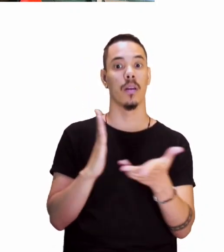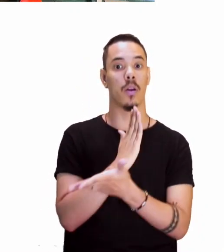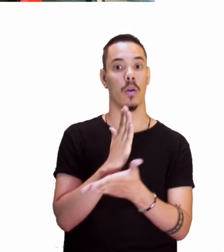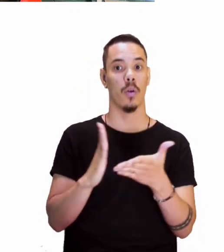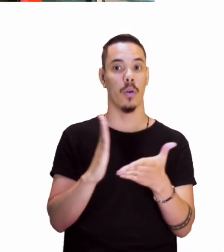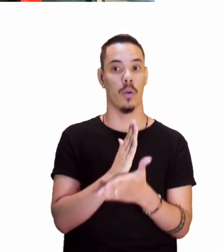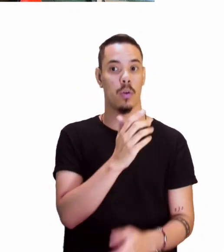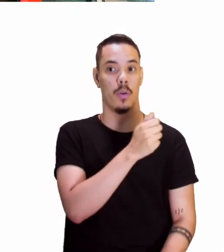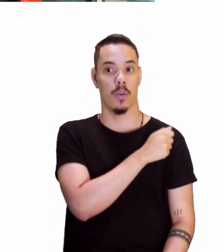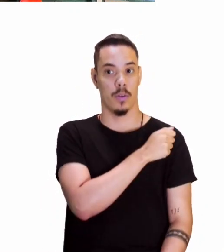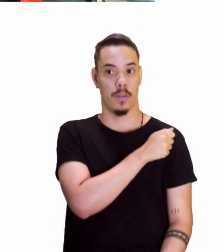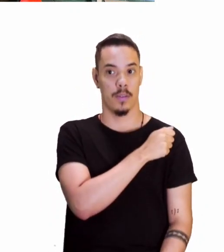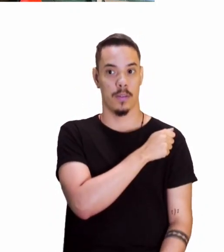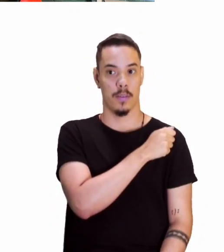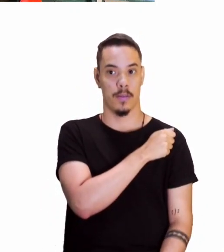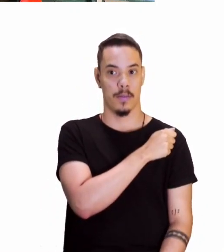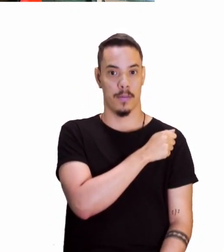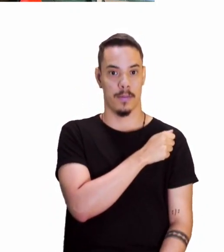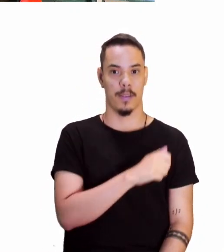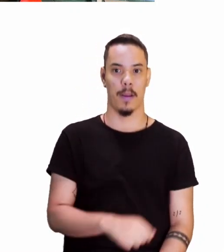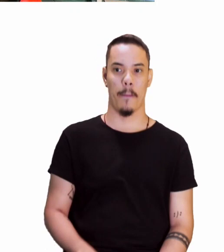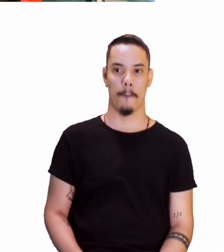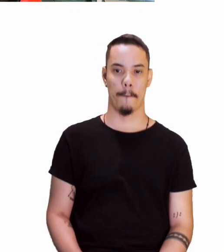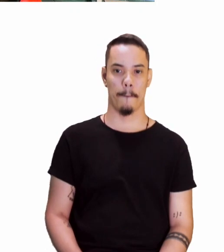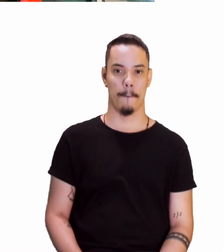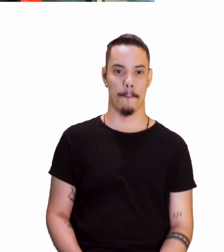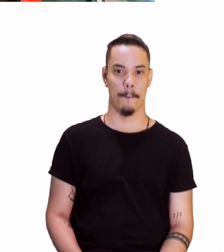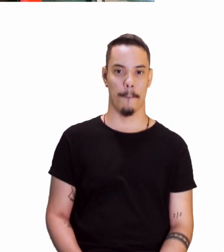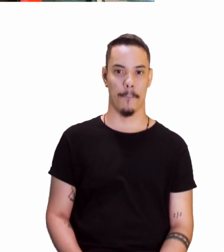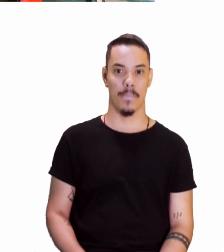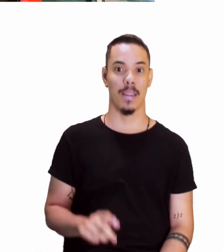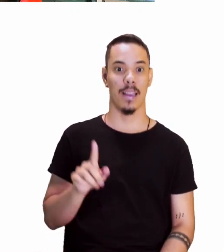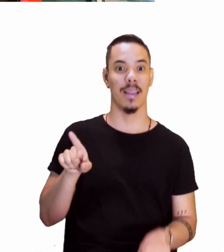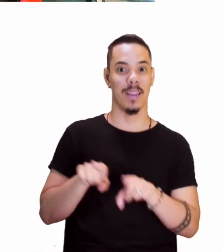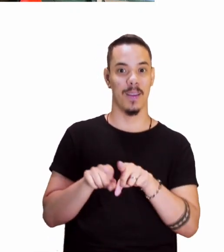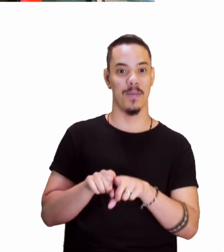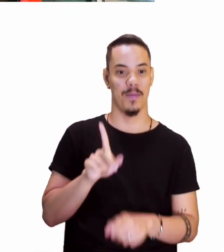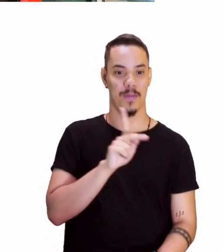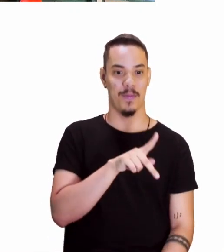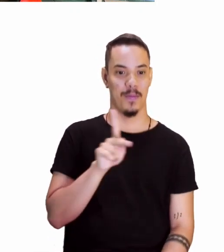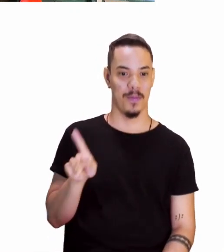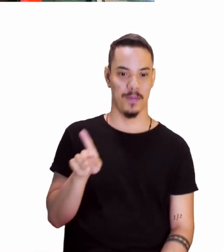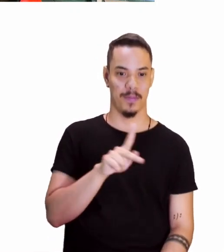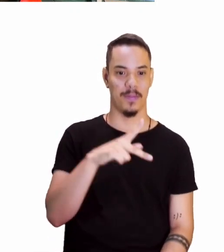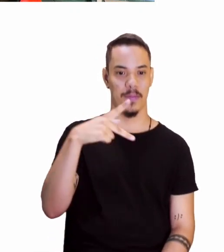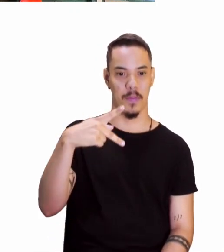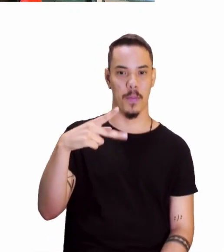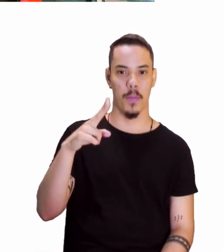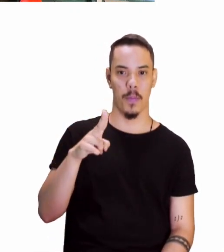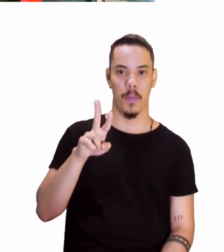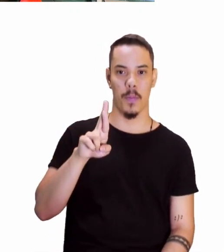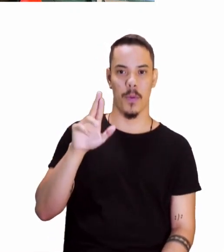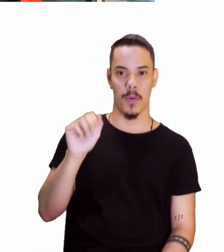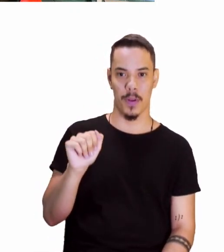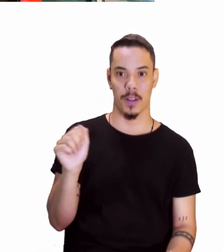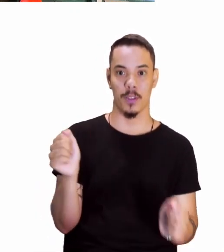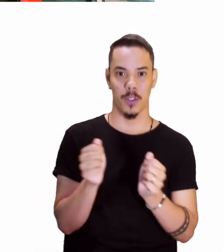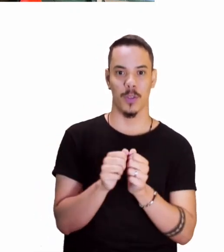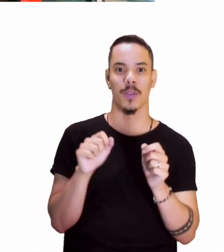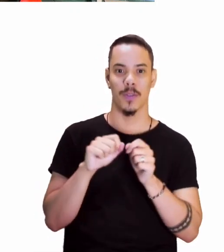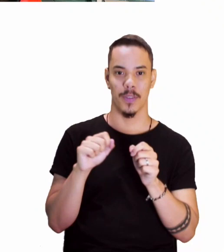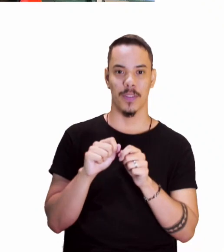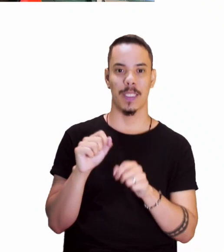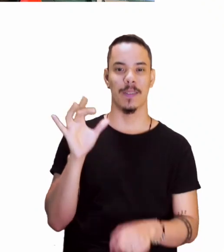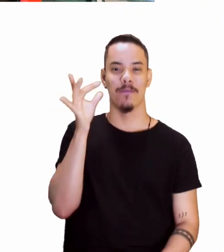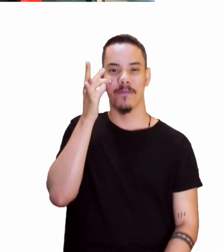alunos, belezinha? Olha só, a Purita, aqui no centro, que foi fazer